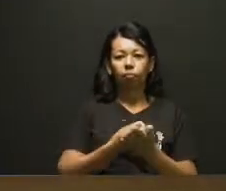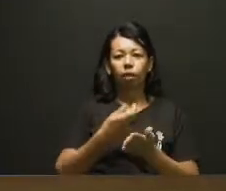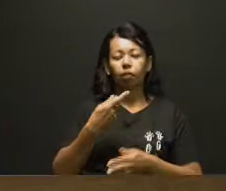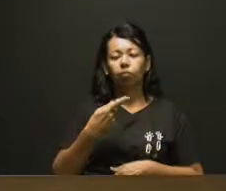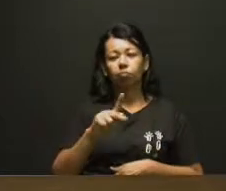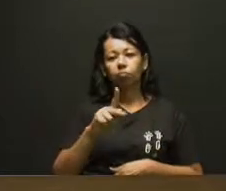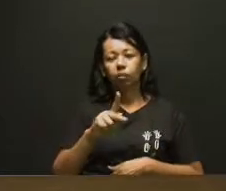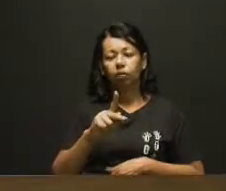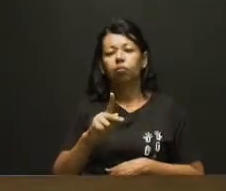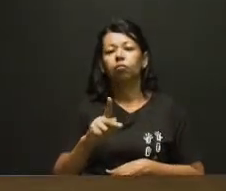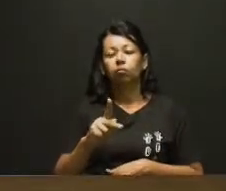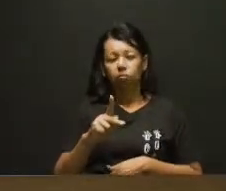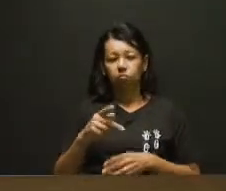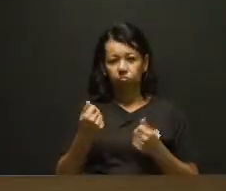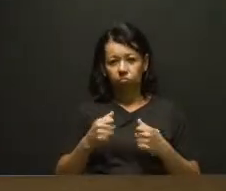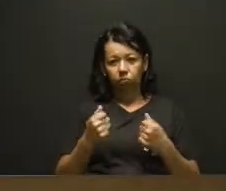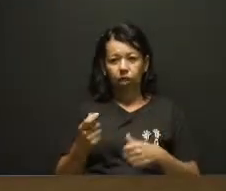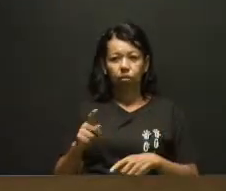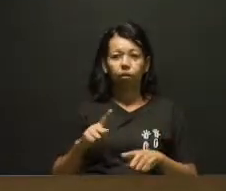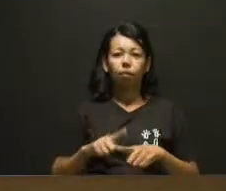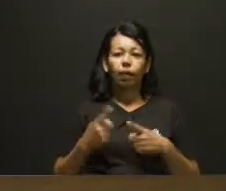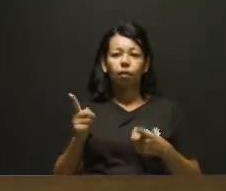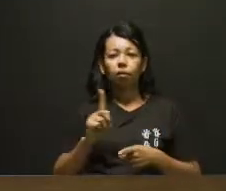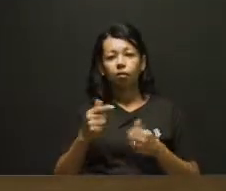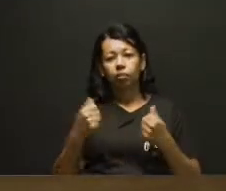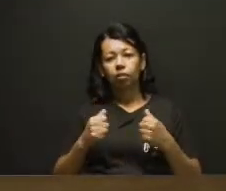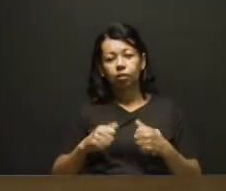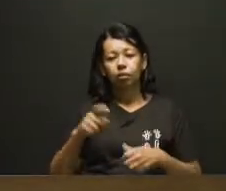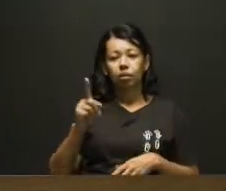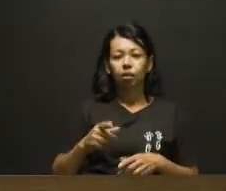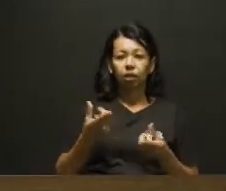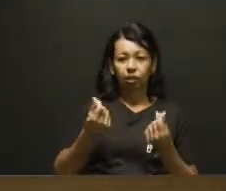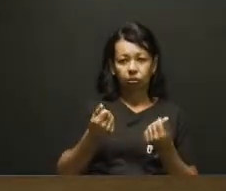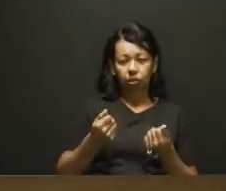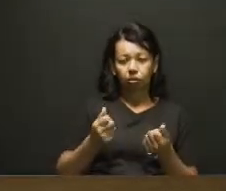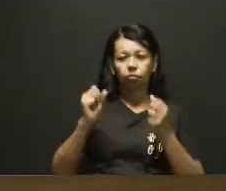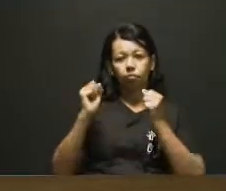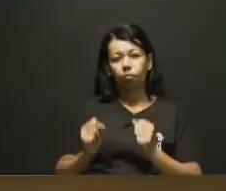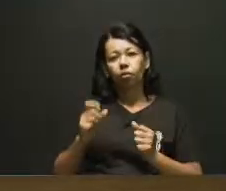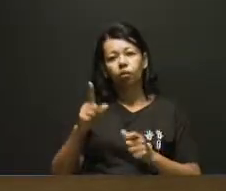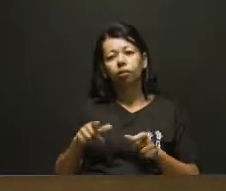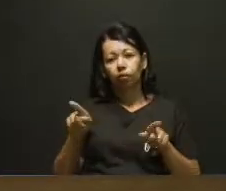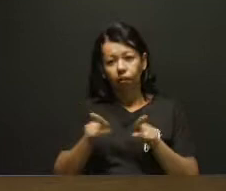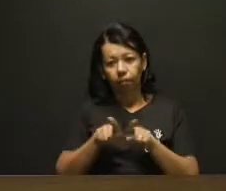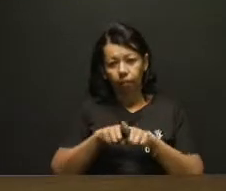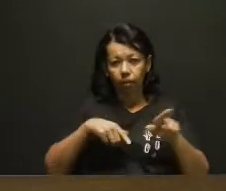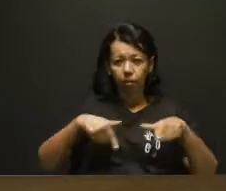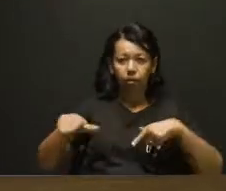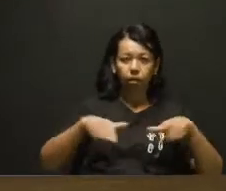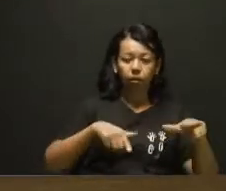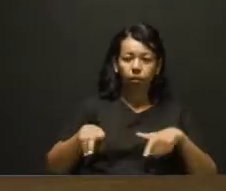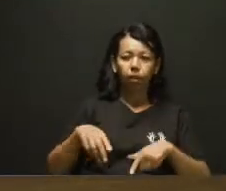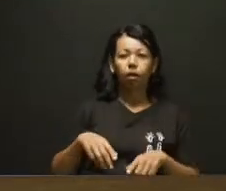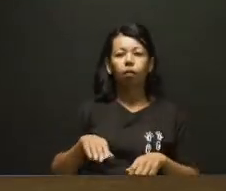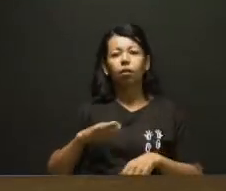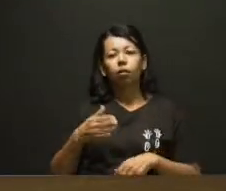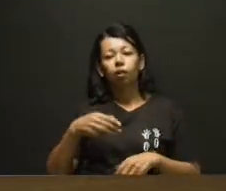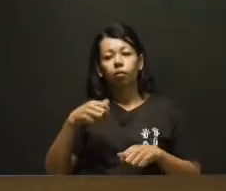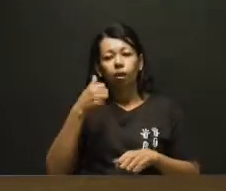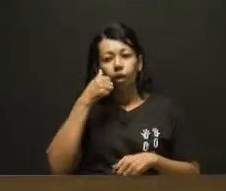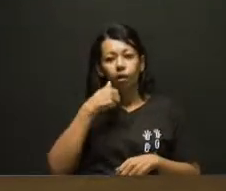um subsídio mas não precisa sem dinheiro pode ser um trabalho então as mães do campo é que